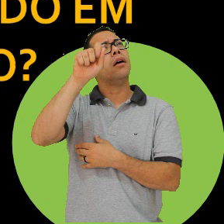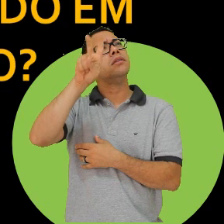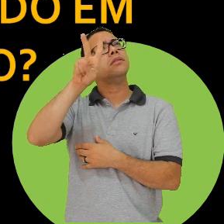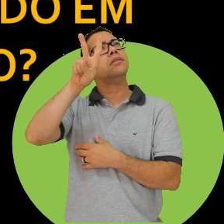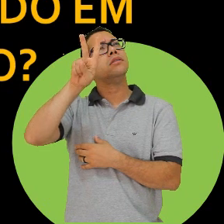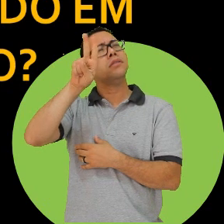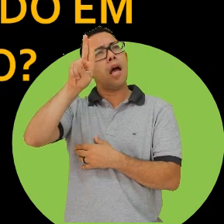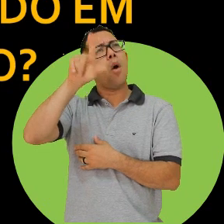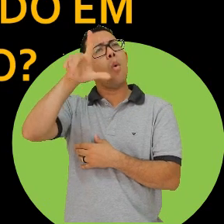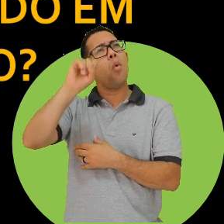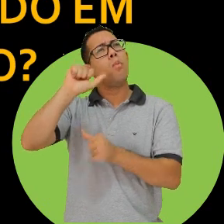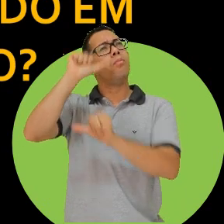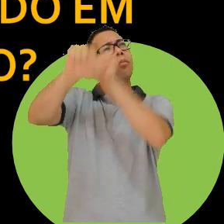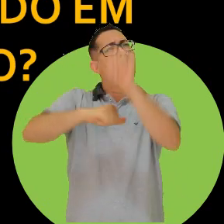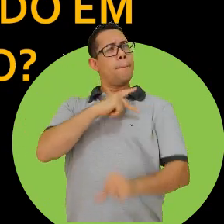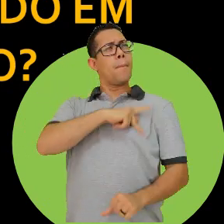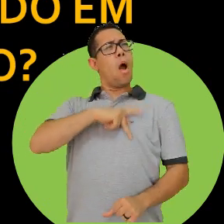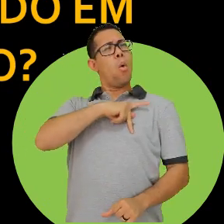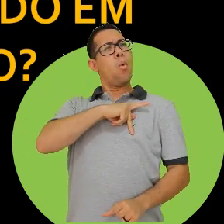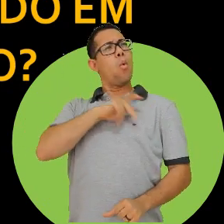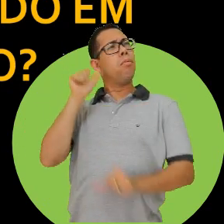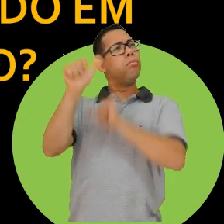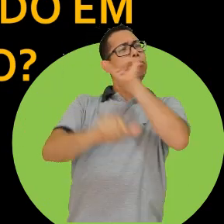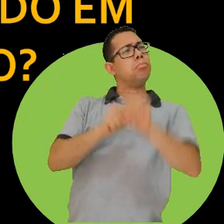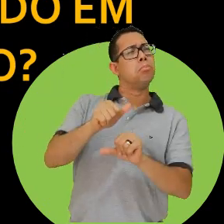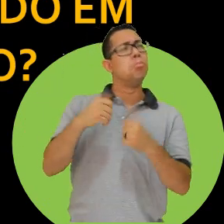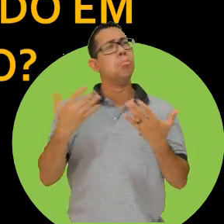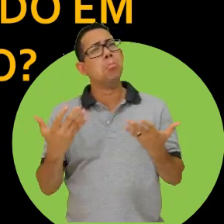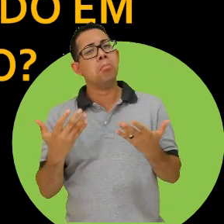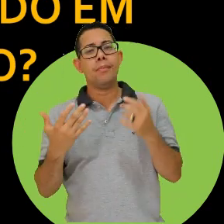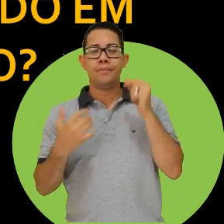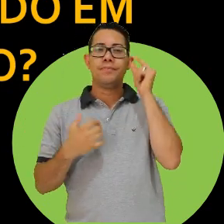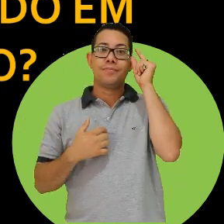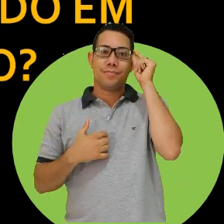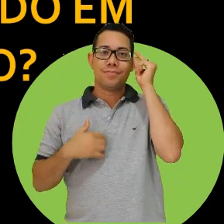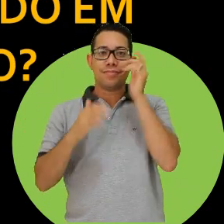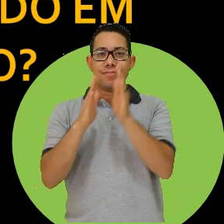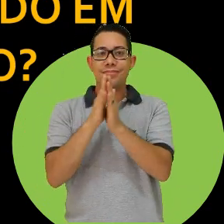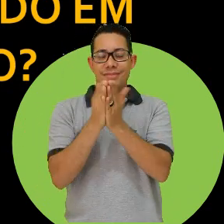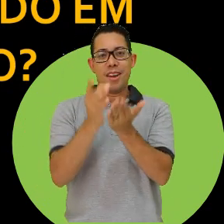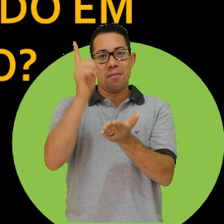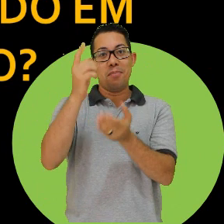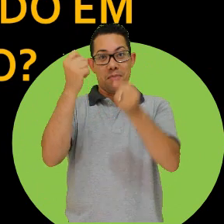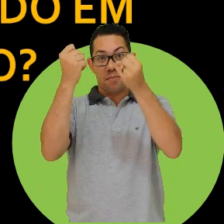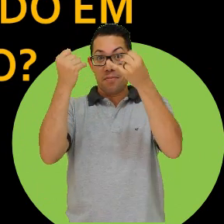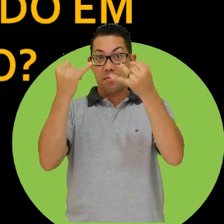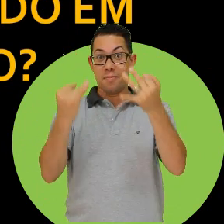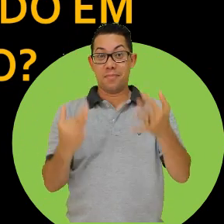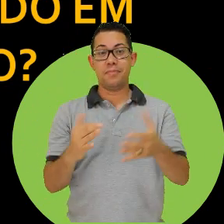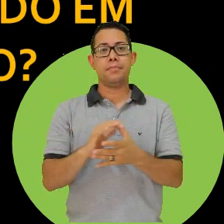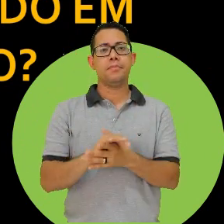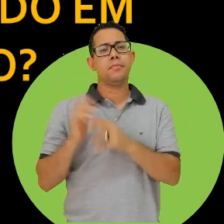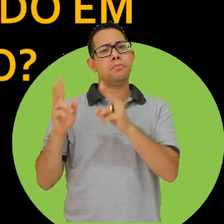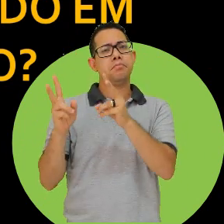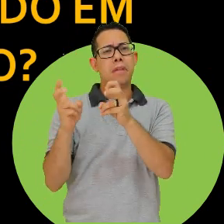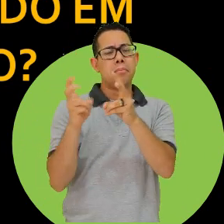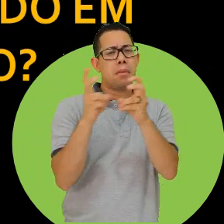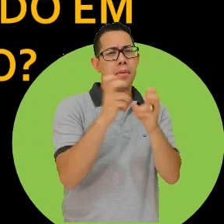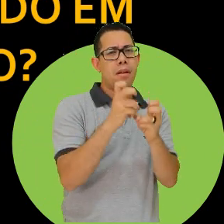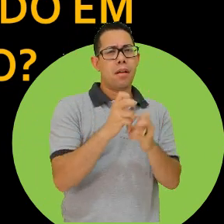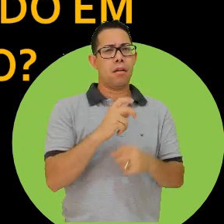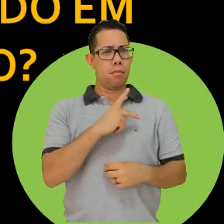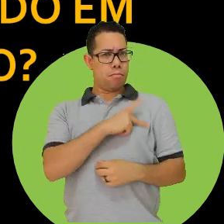Saulo foi transformado em Paulo? Quando nós olhamos através da Bíblia Sagrada, nós vamos perceber